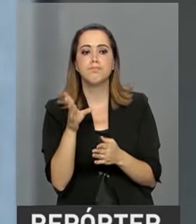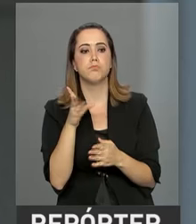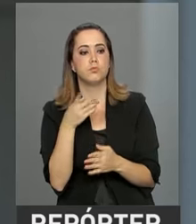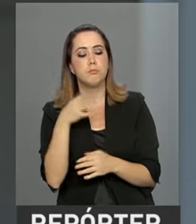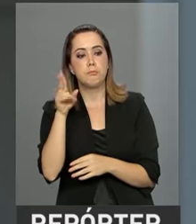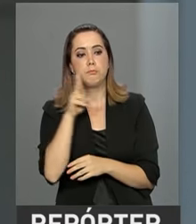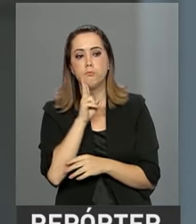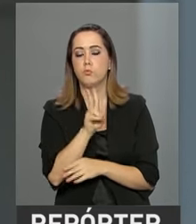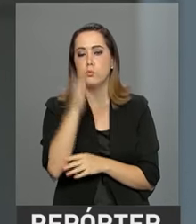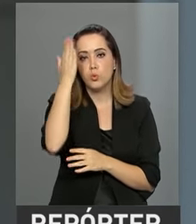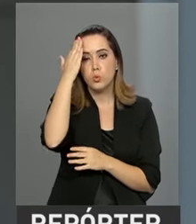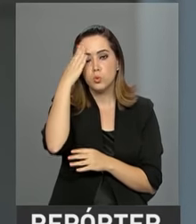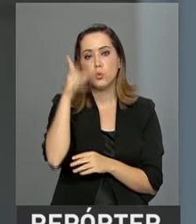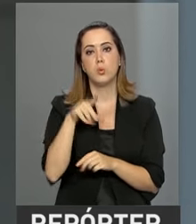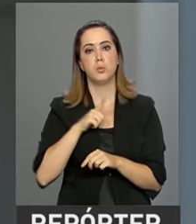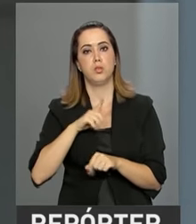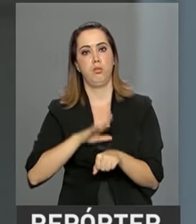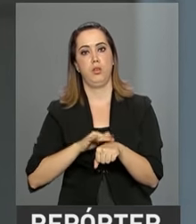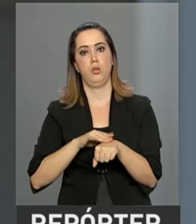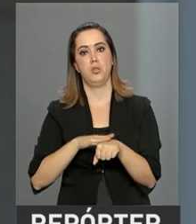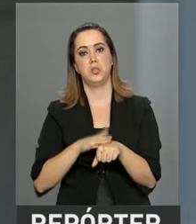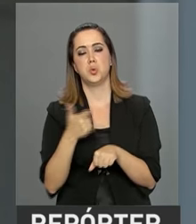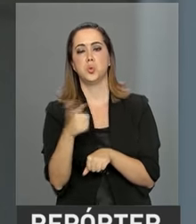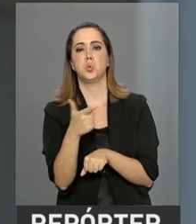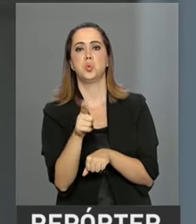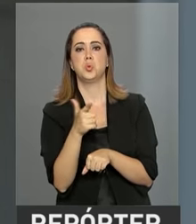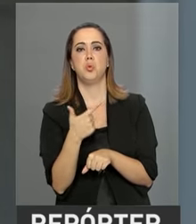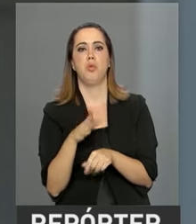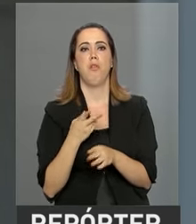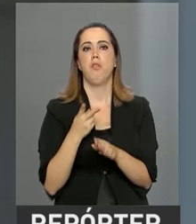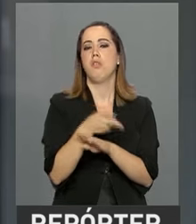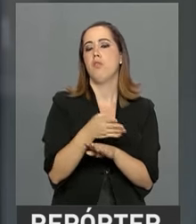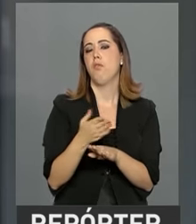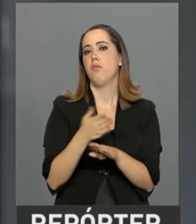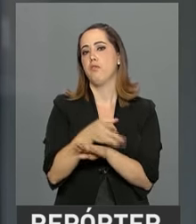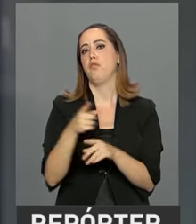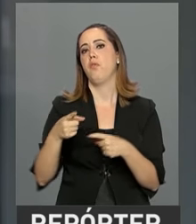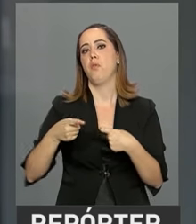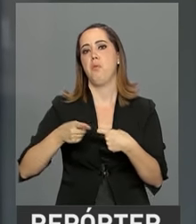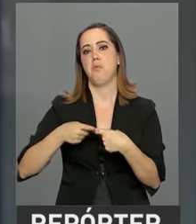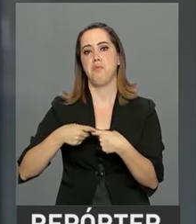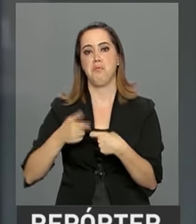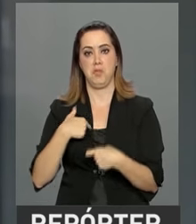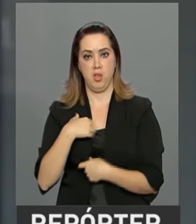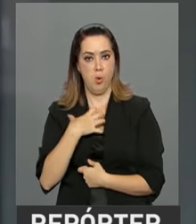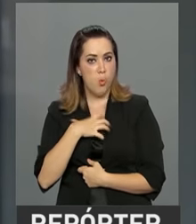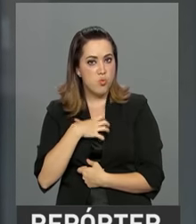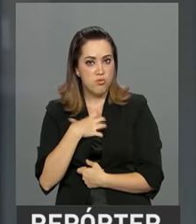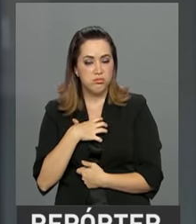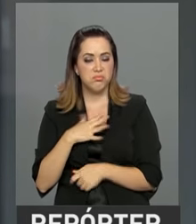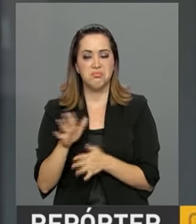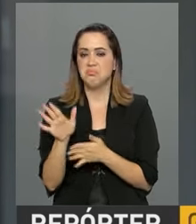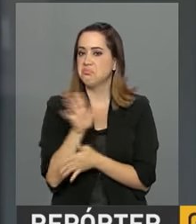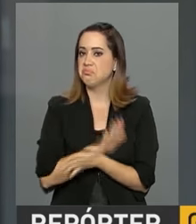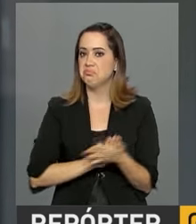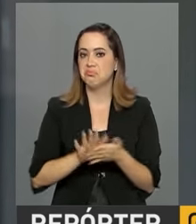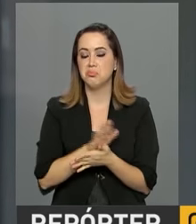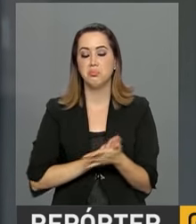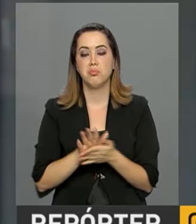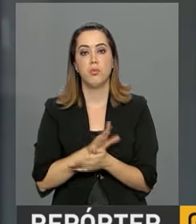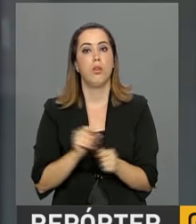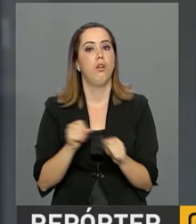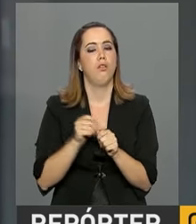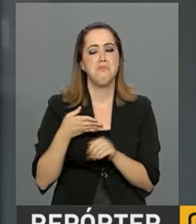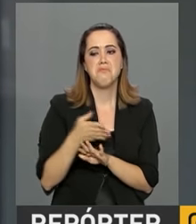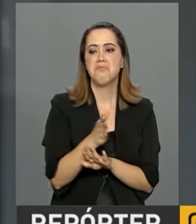tratar. Gilberto não tinha o hábito de fazer exames preventivos. Eu não sentia nada. Eu descobri por acaso, fazendo um exame